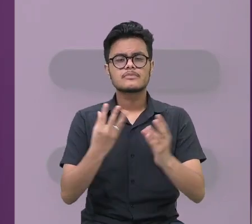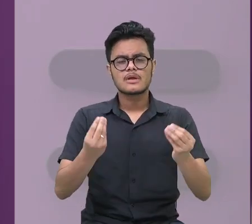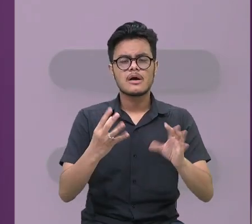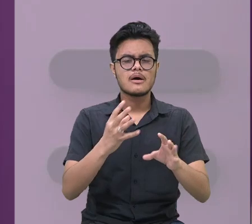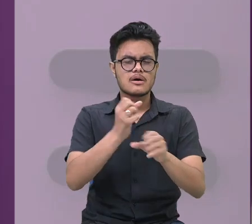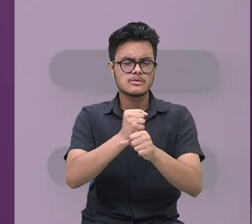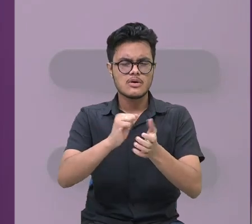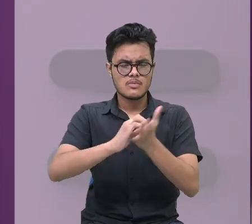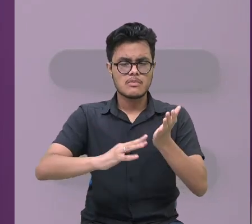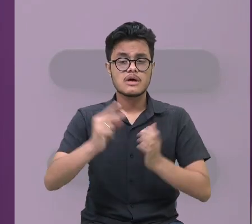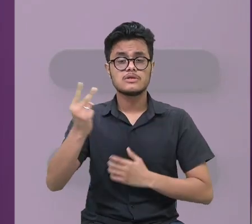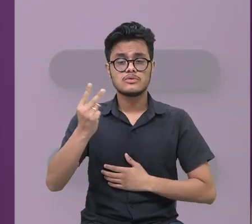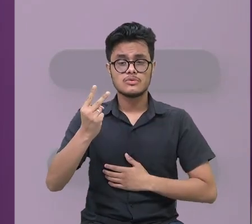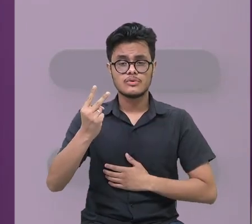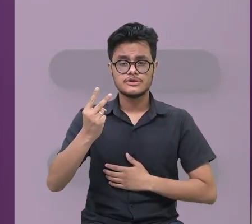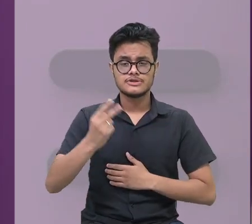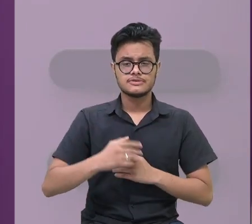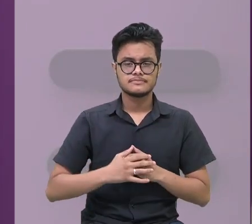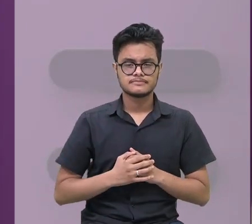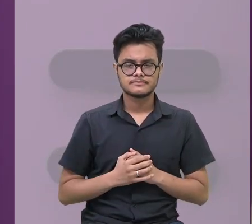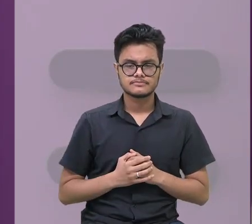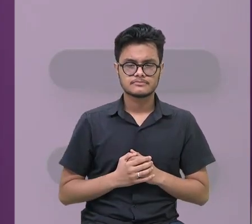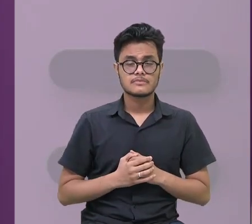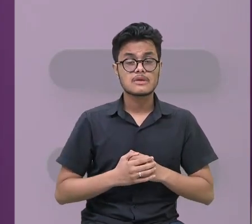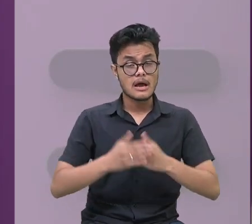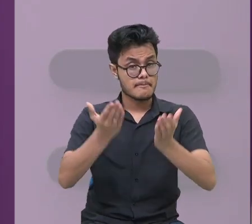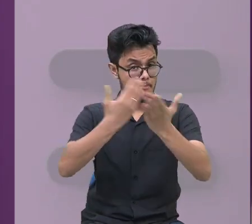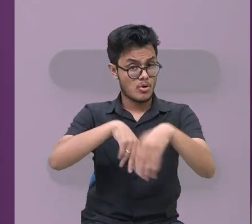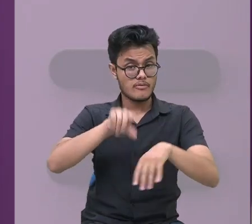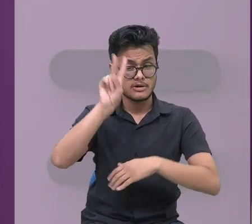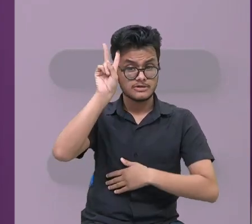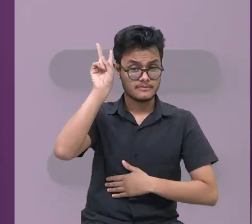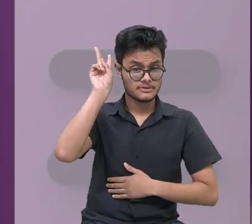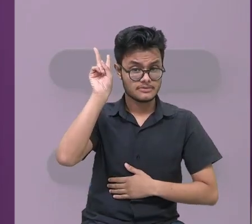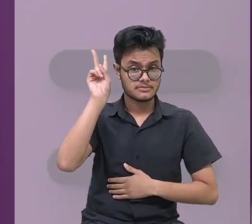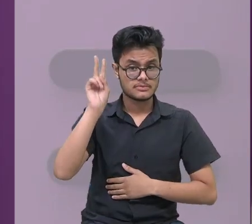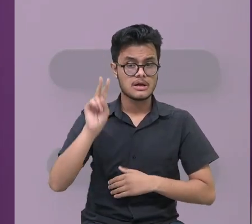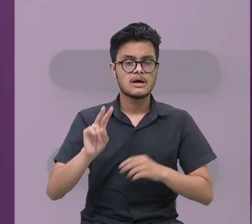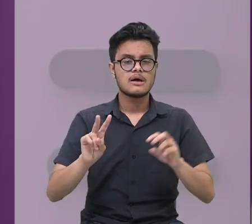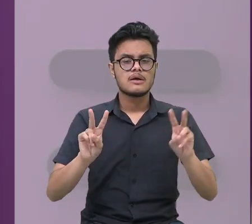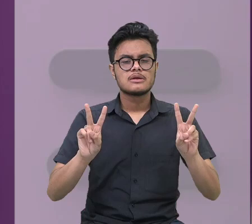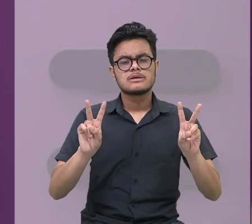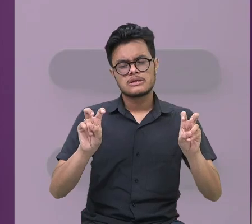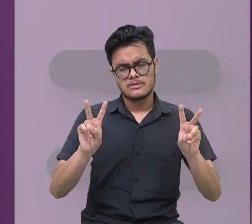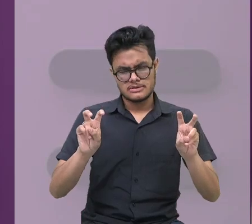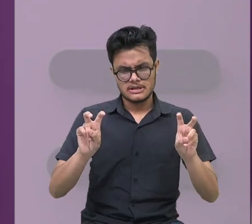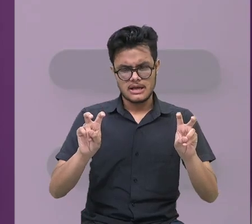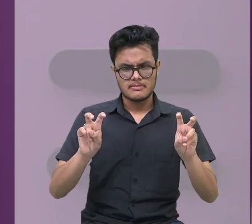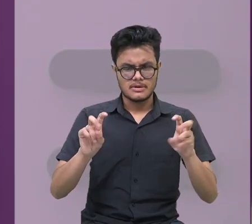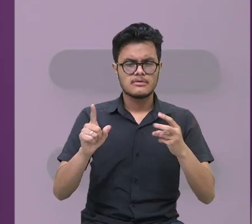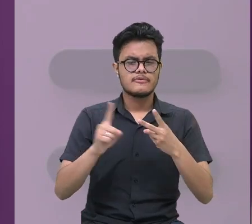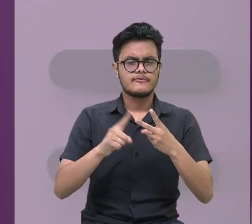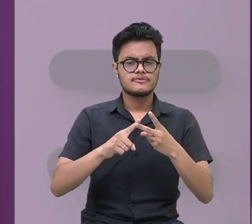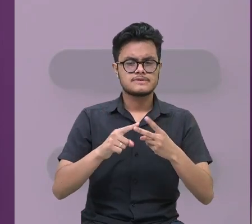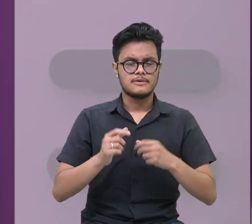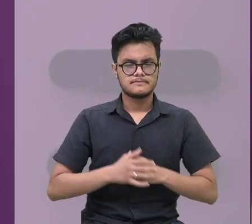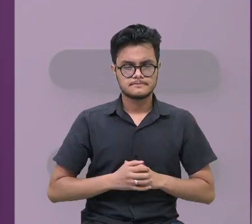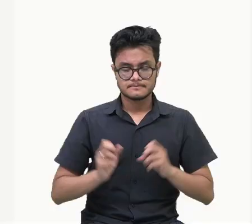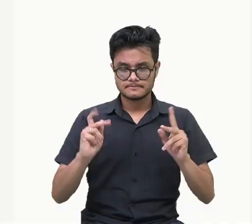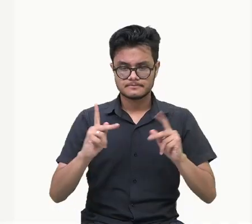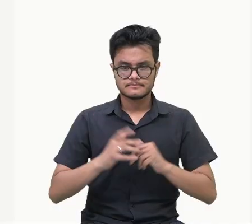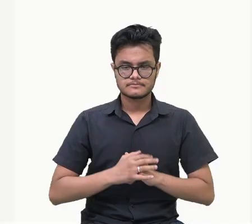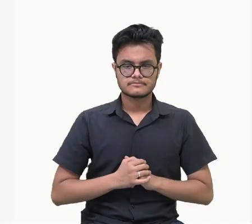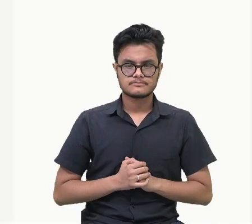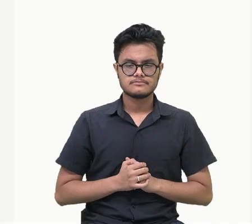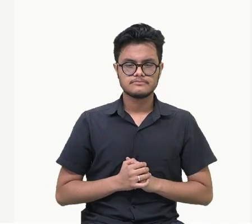duas questões de vestibular, tá? Envolvendo a função exponencial. Bacana? Então